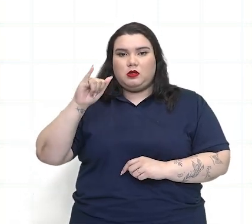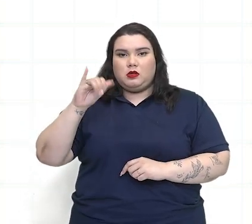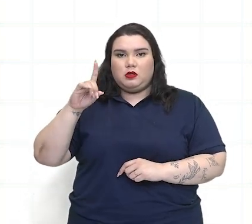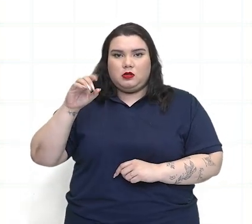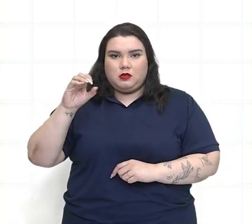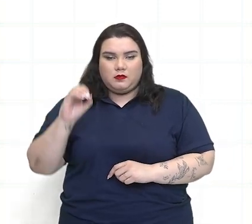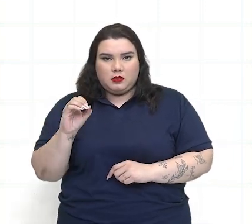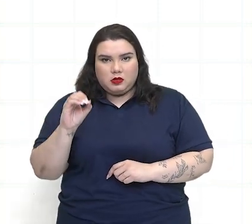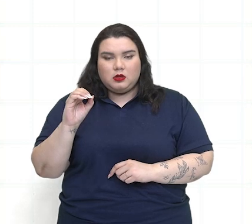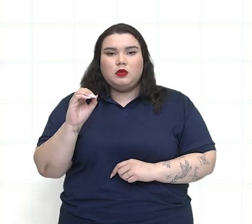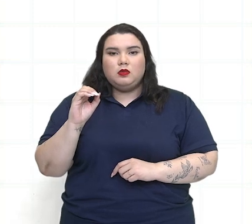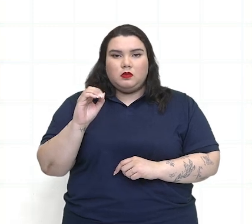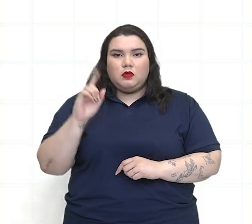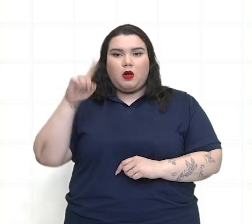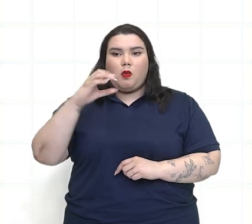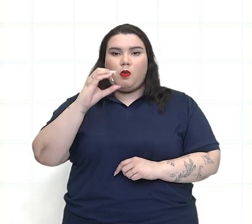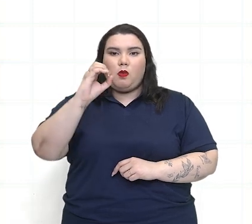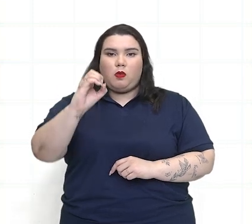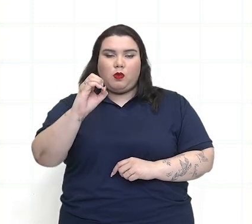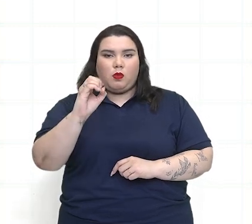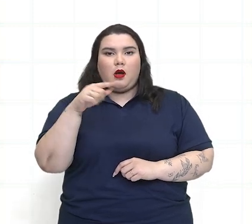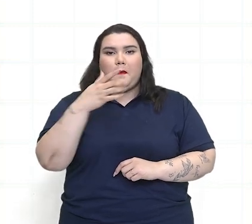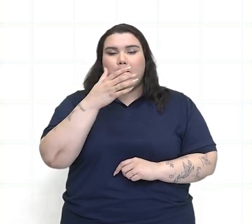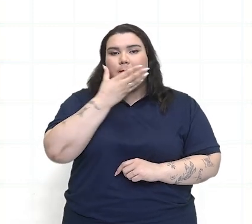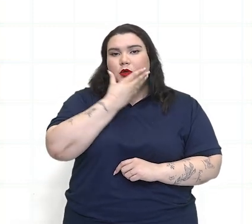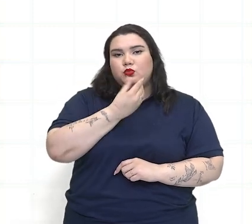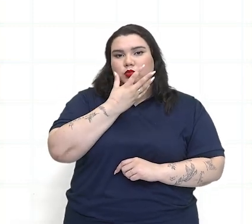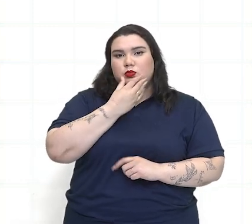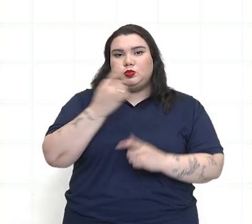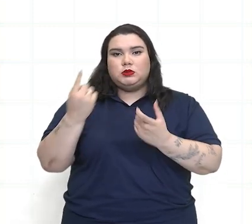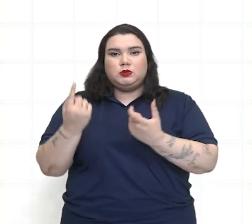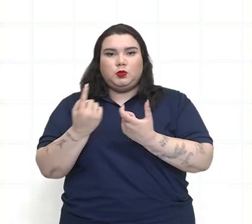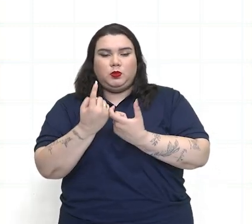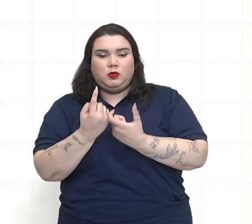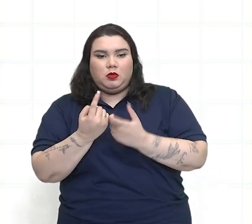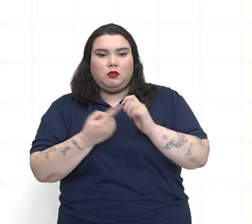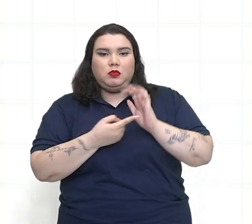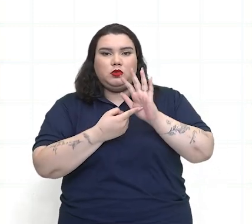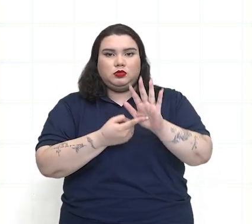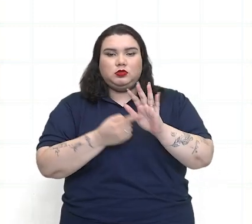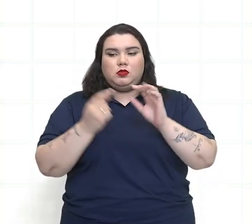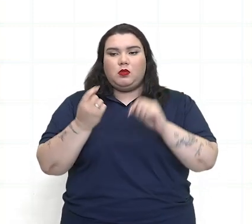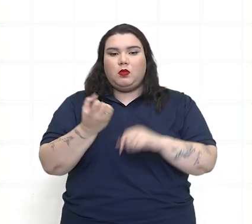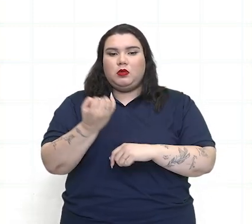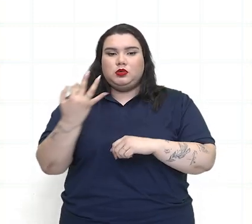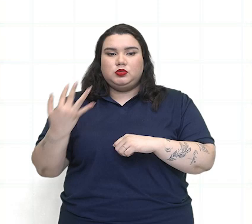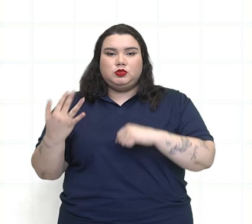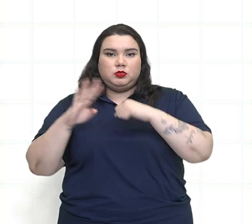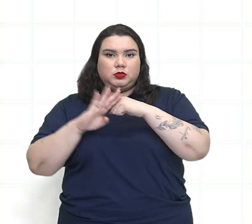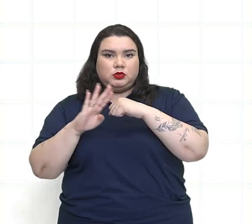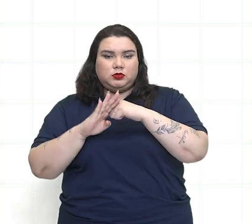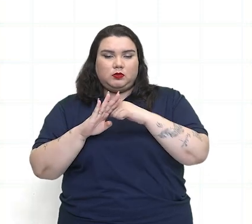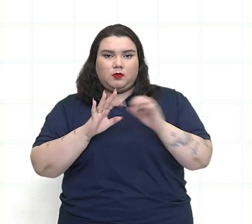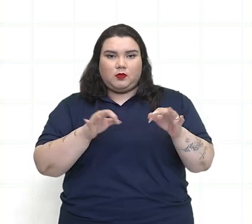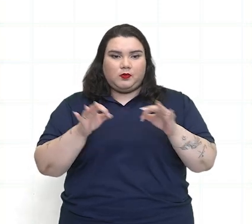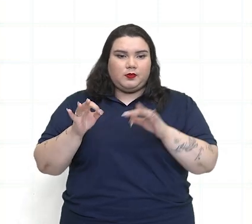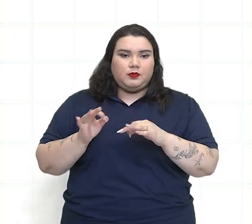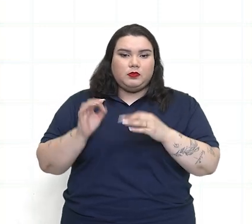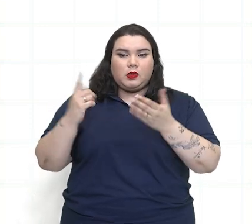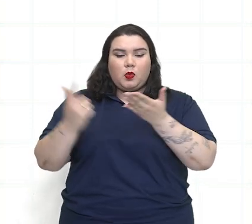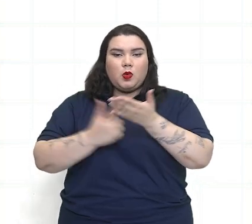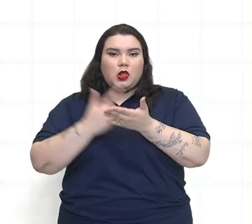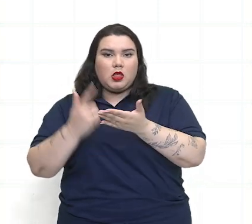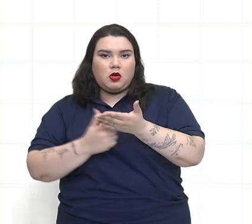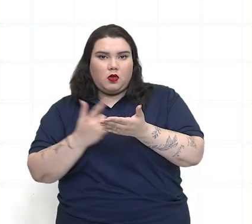singular e masculino, para indicar o gênero e o número do substantivo. Aqui está indicando que